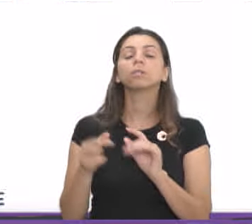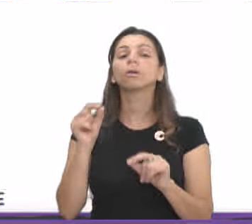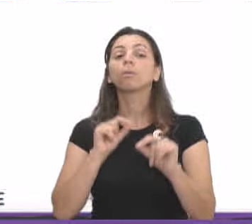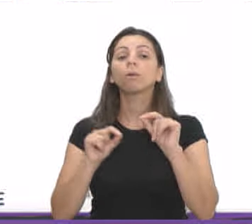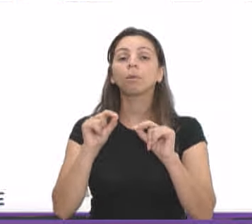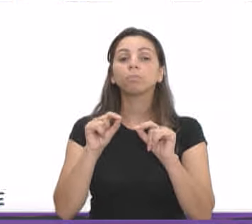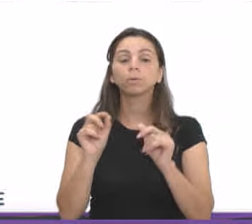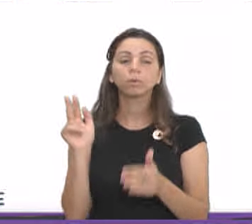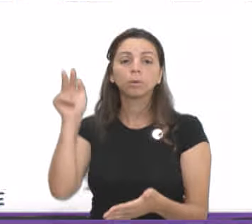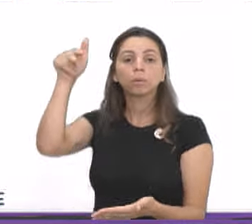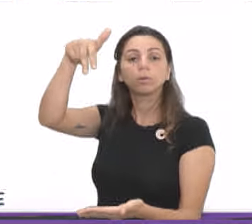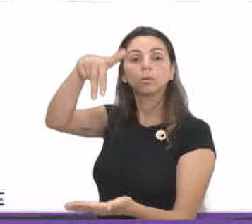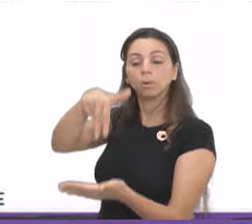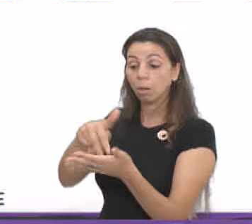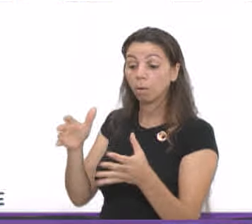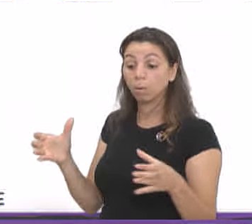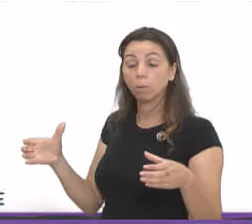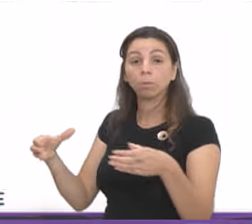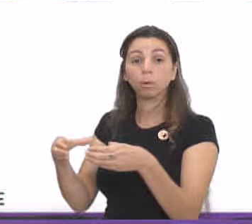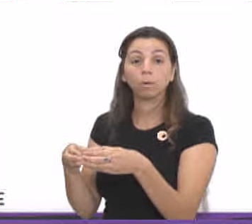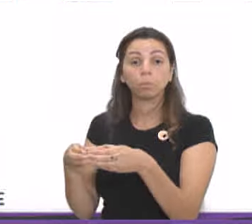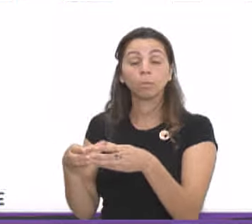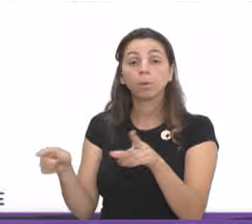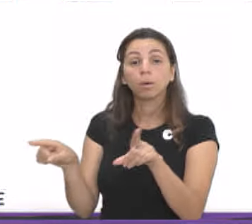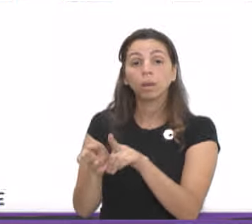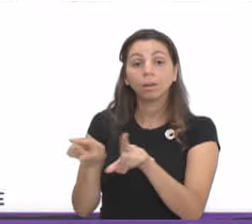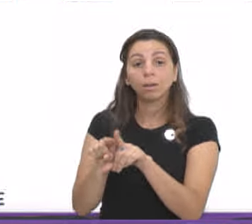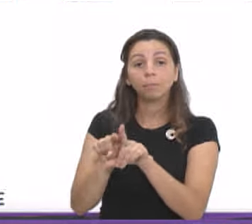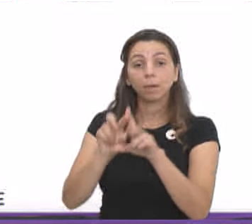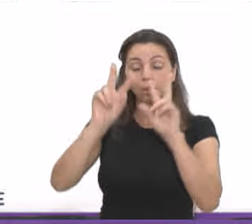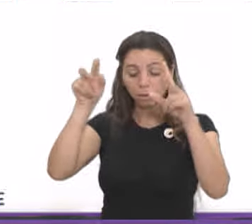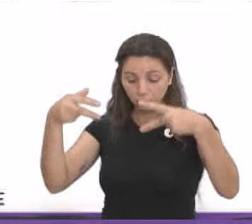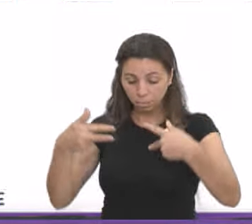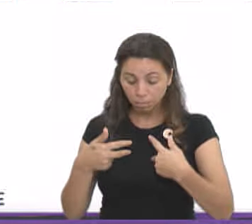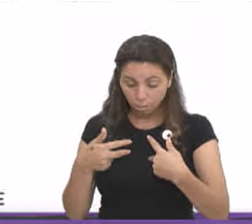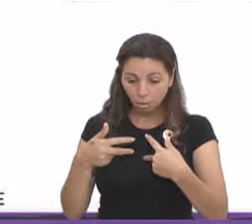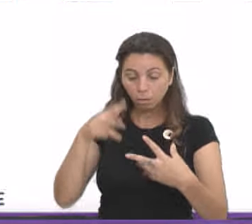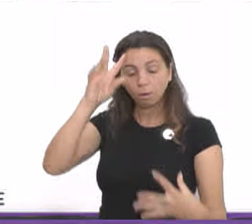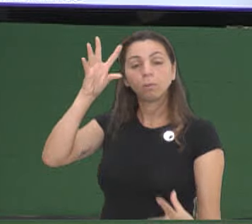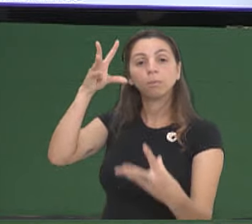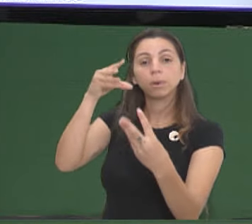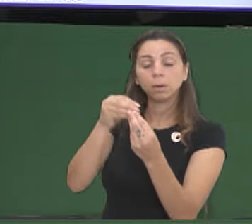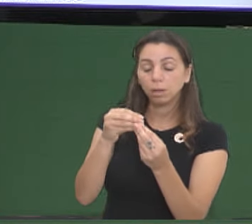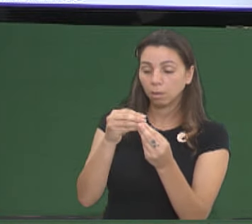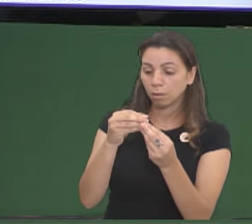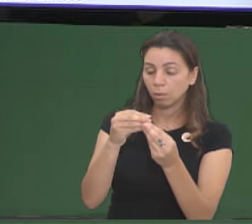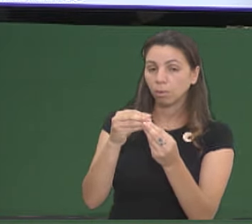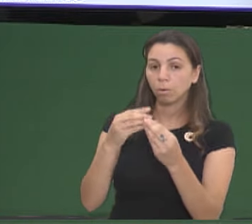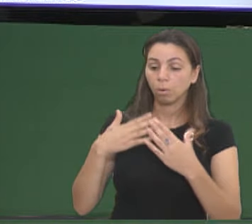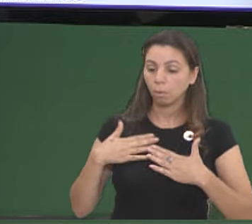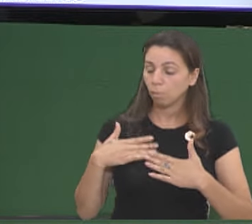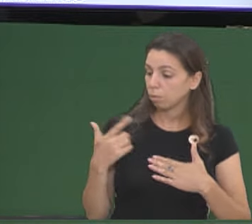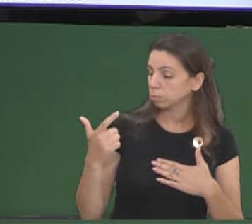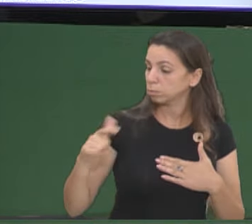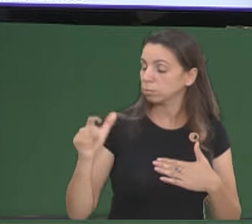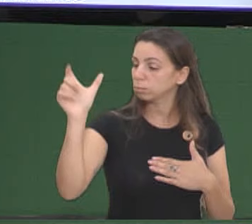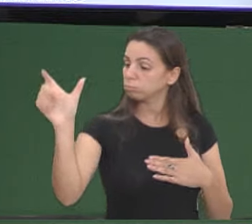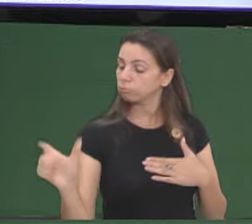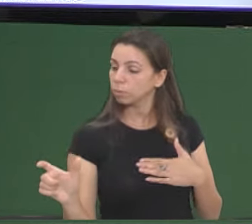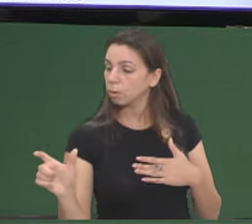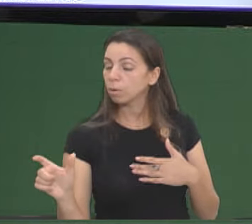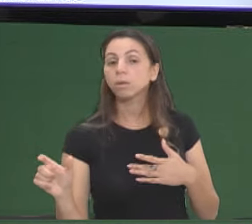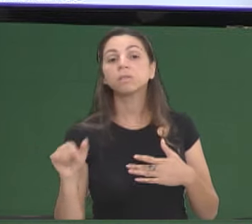posicionarem em relação ao grupo e a si mesmas, porque eu só compreendo o corpo do outro quando eu conheço o meu corpo. Então, quando eu